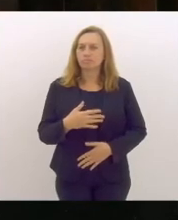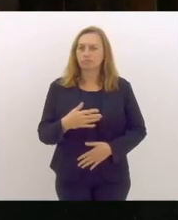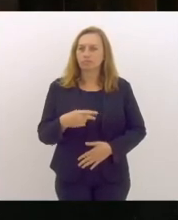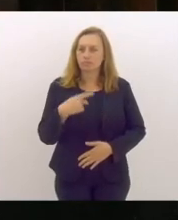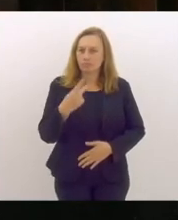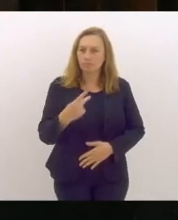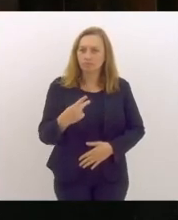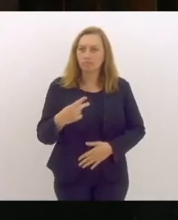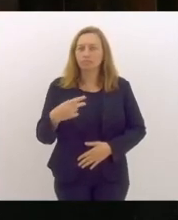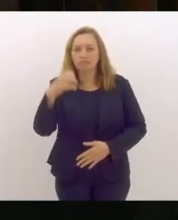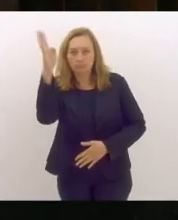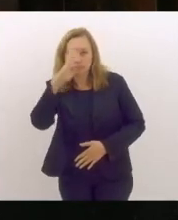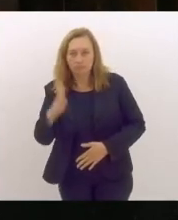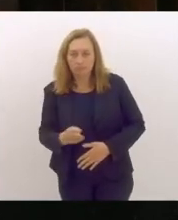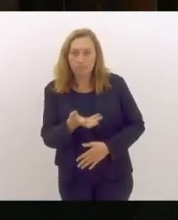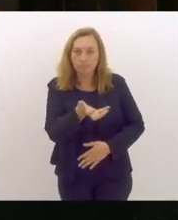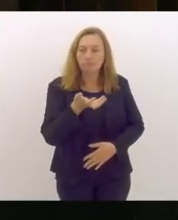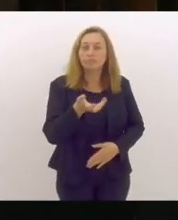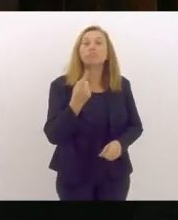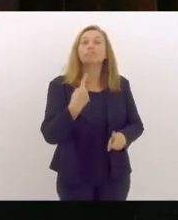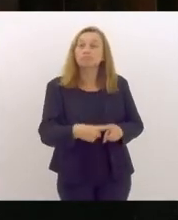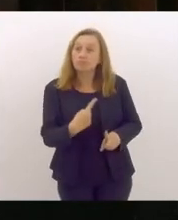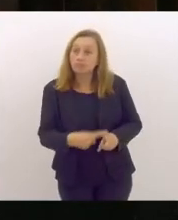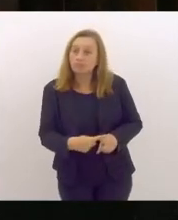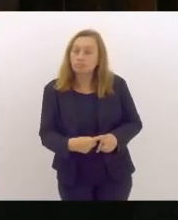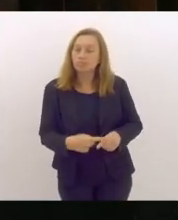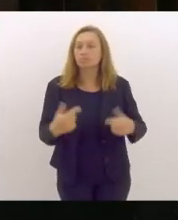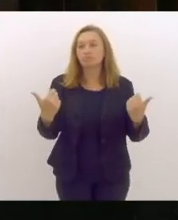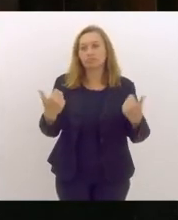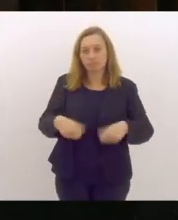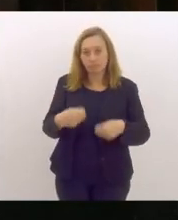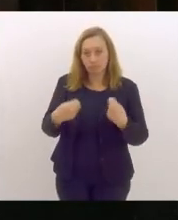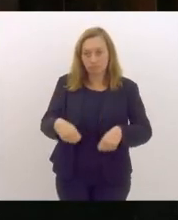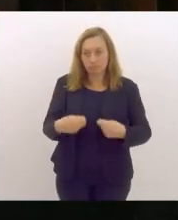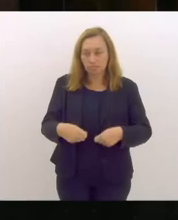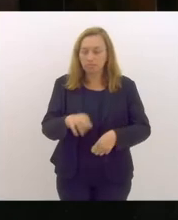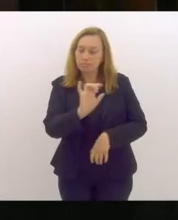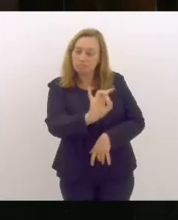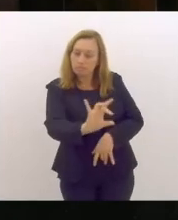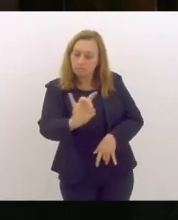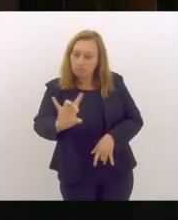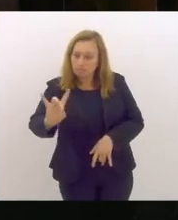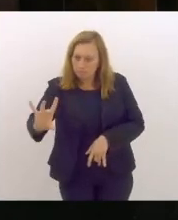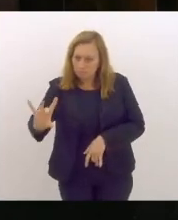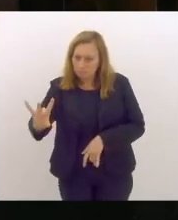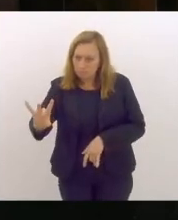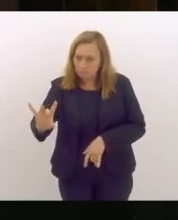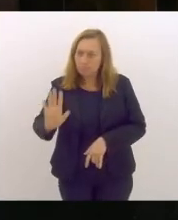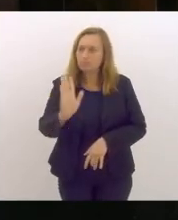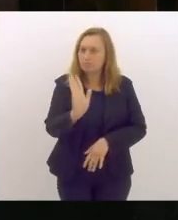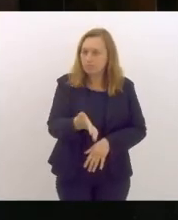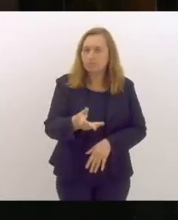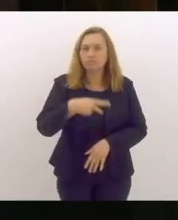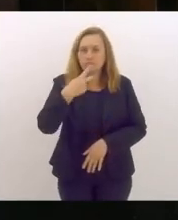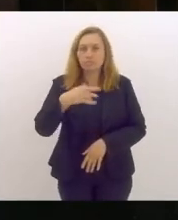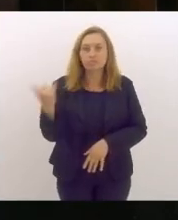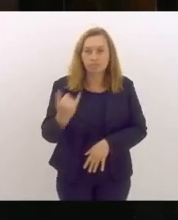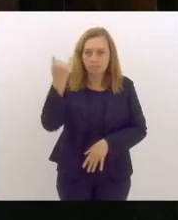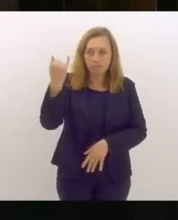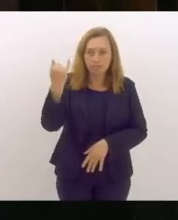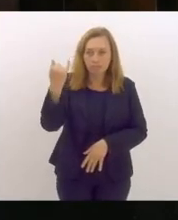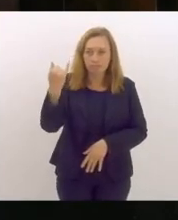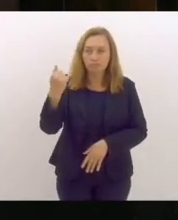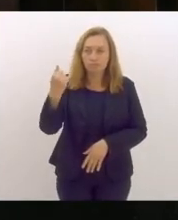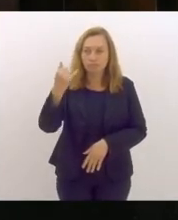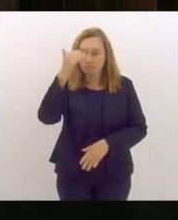Brasil que queremos é porque é necessário que cada um como alguém já falou o importante